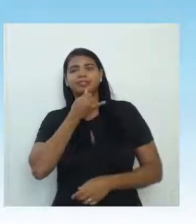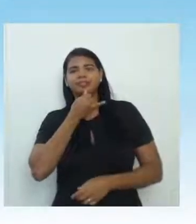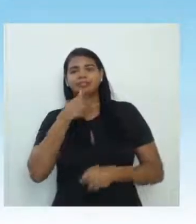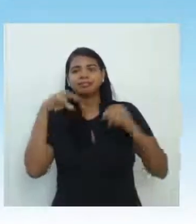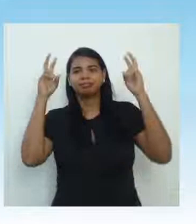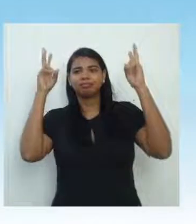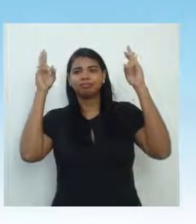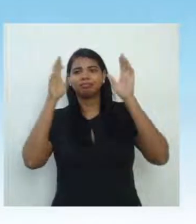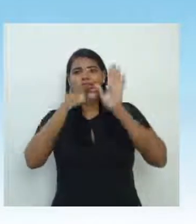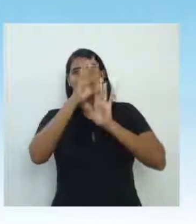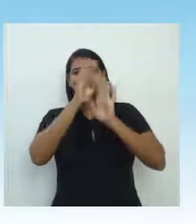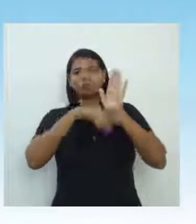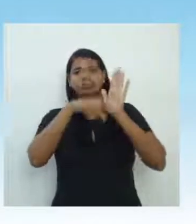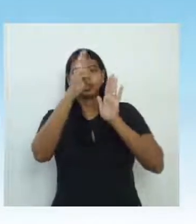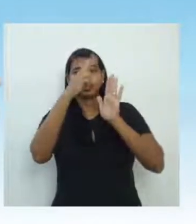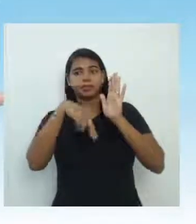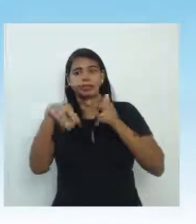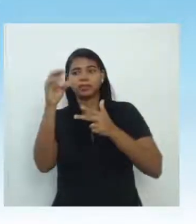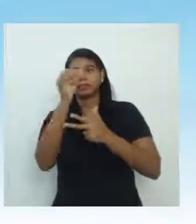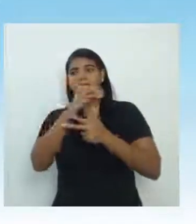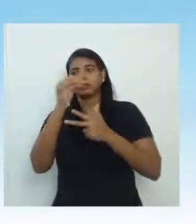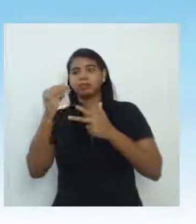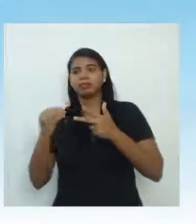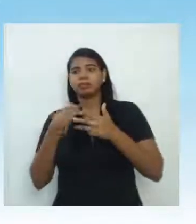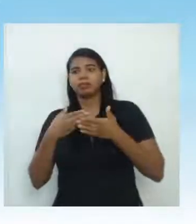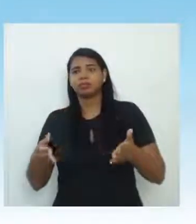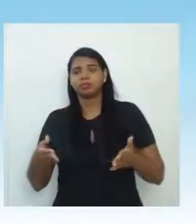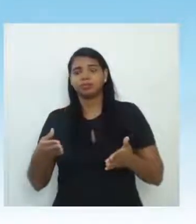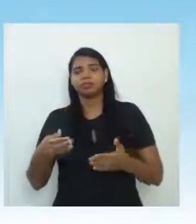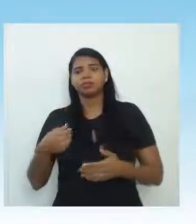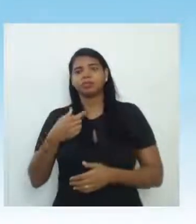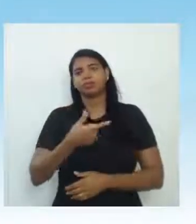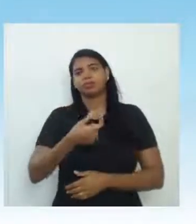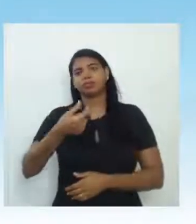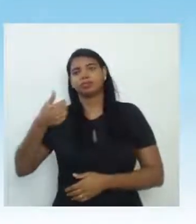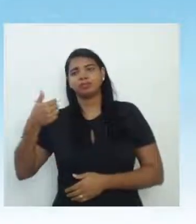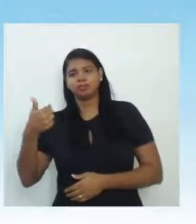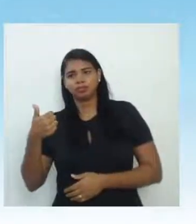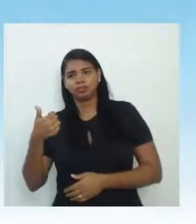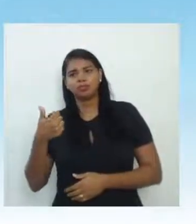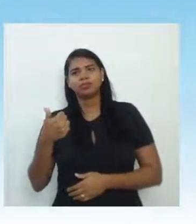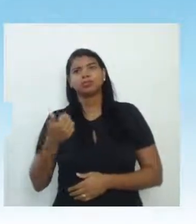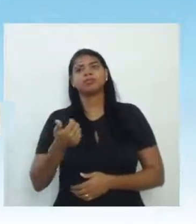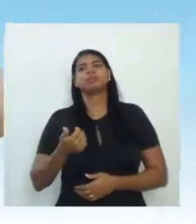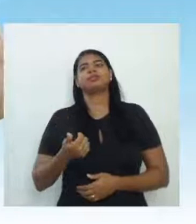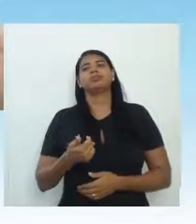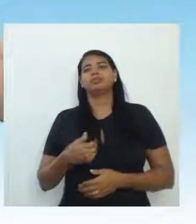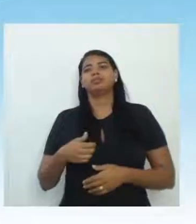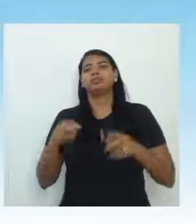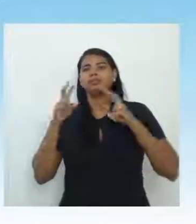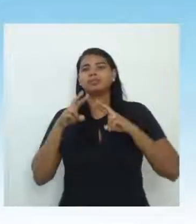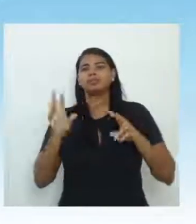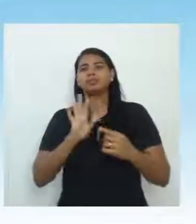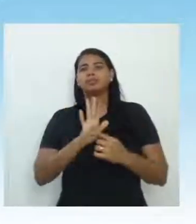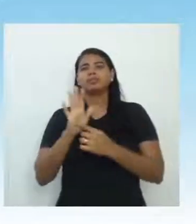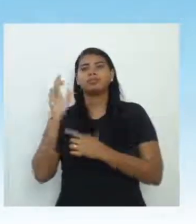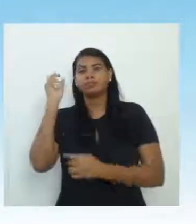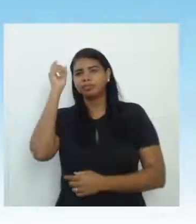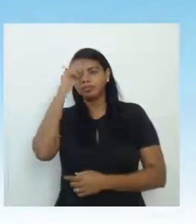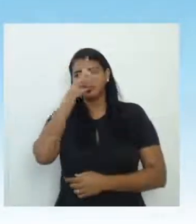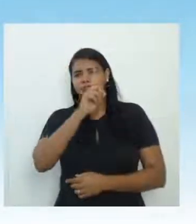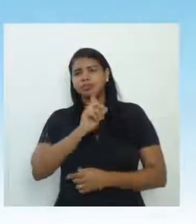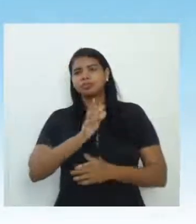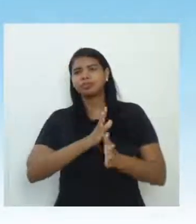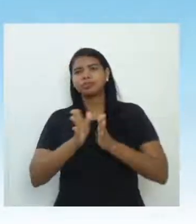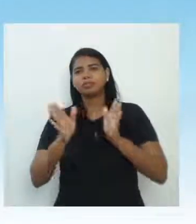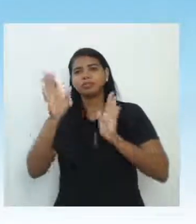da redação do Enem 2021, que foi sobre a questão da invisibilidade, né, e a dificuldade de acesso